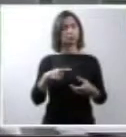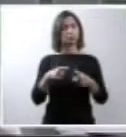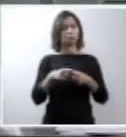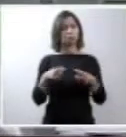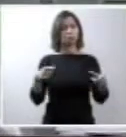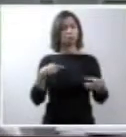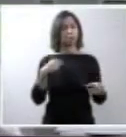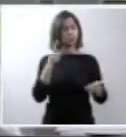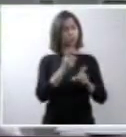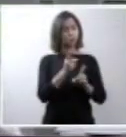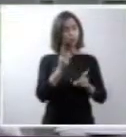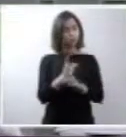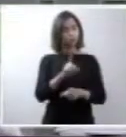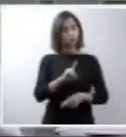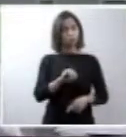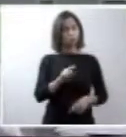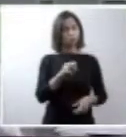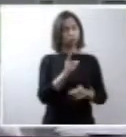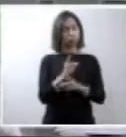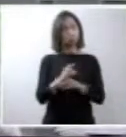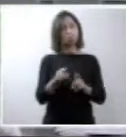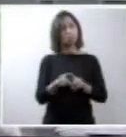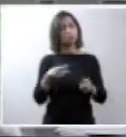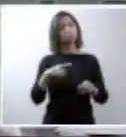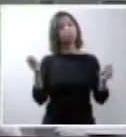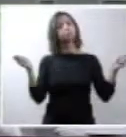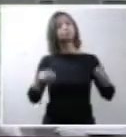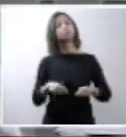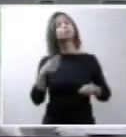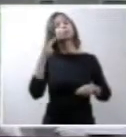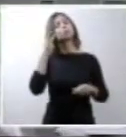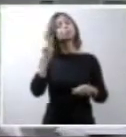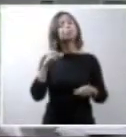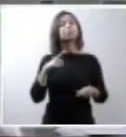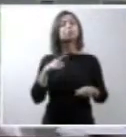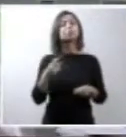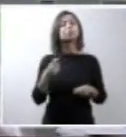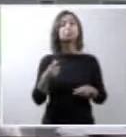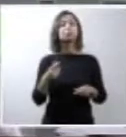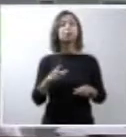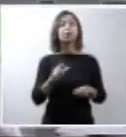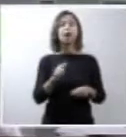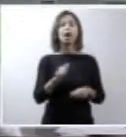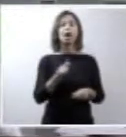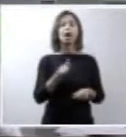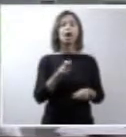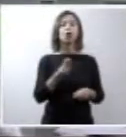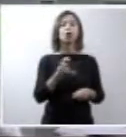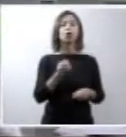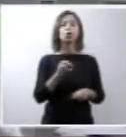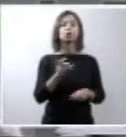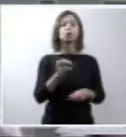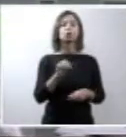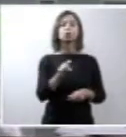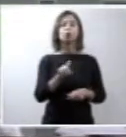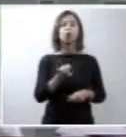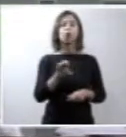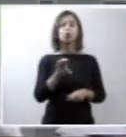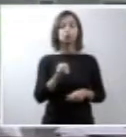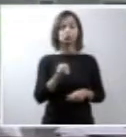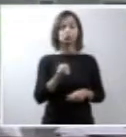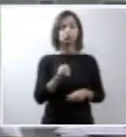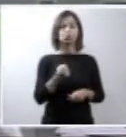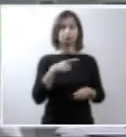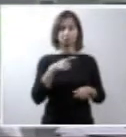pelo diagnóstico, mas também com essa possibilidade da expansão dos agrotóxicos em geral, especialmente os